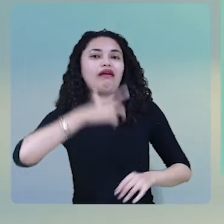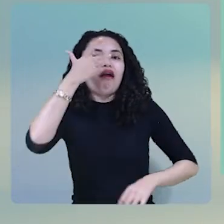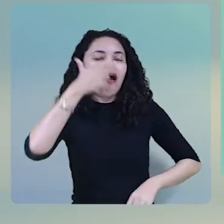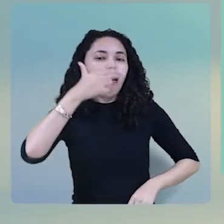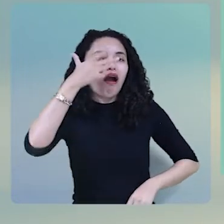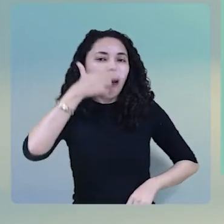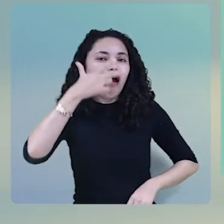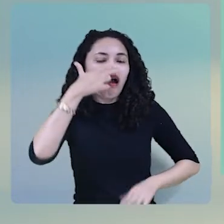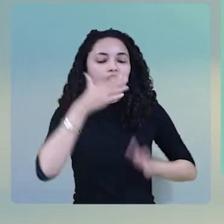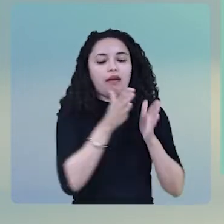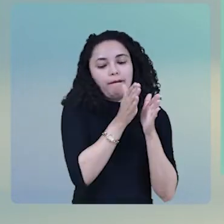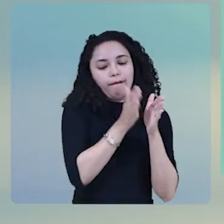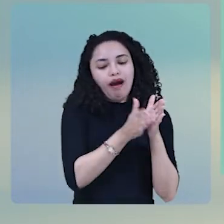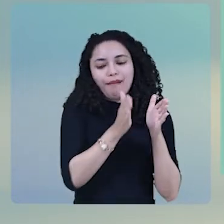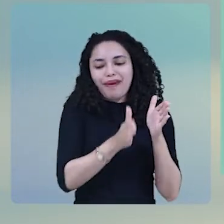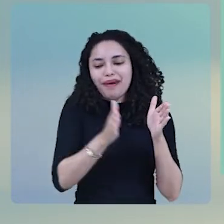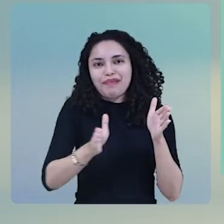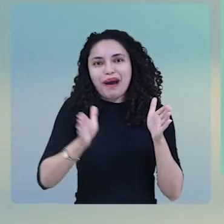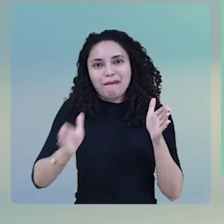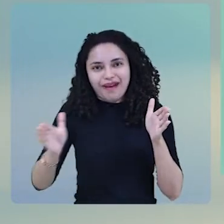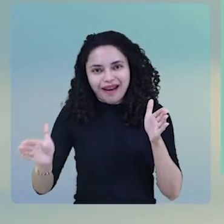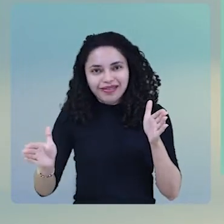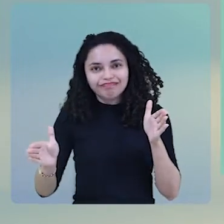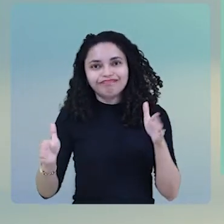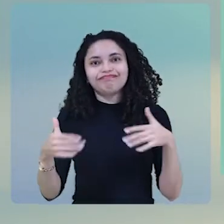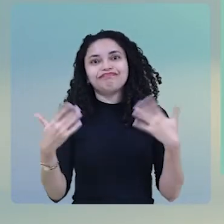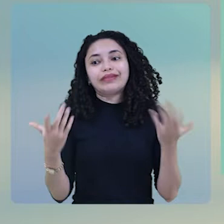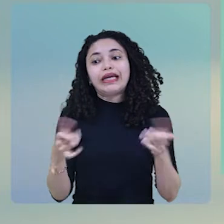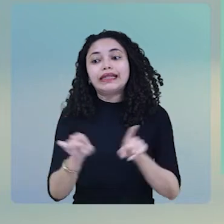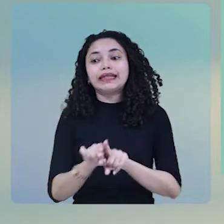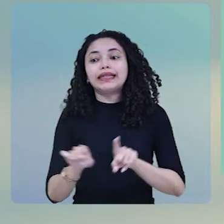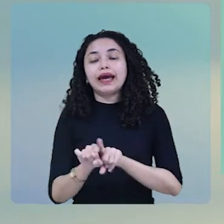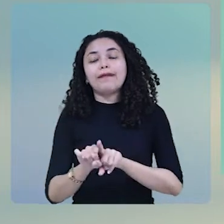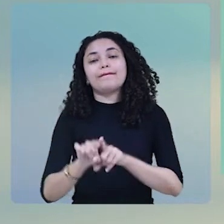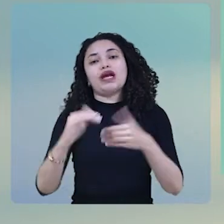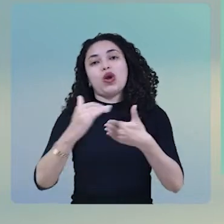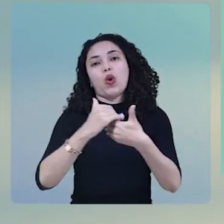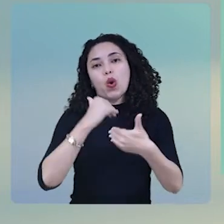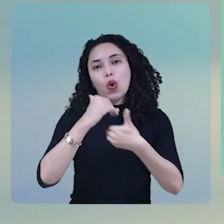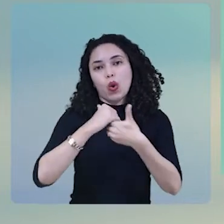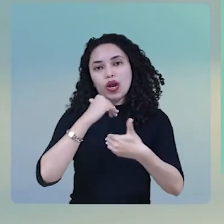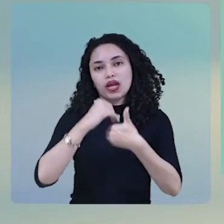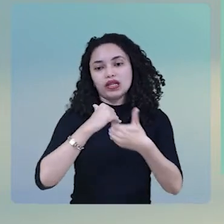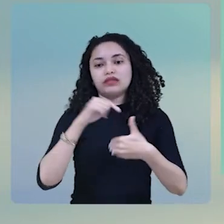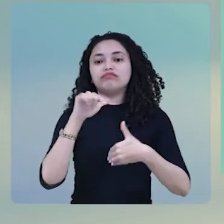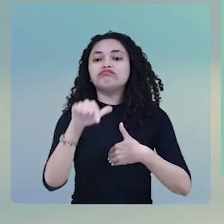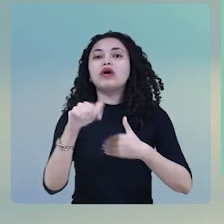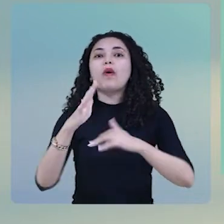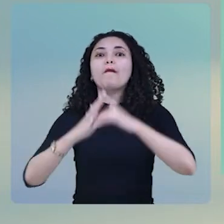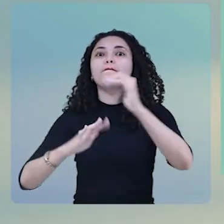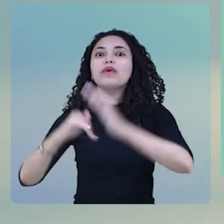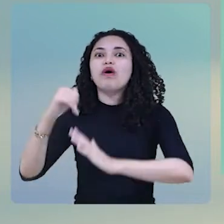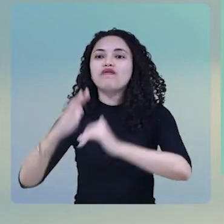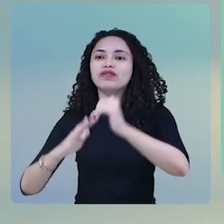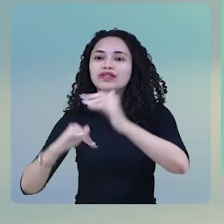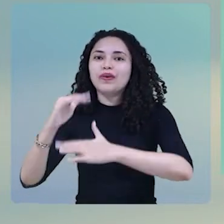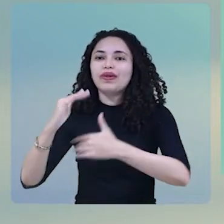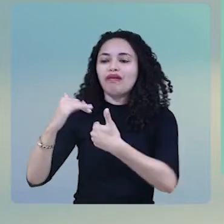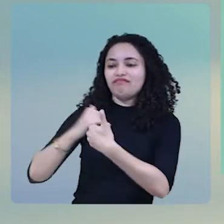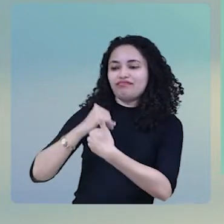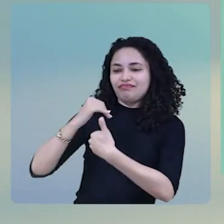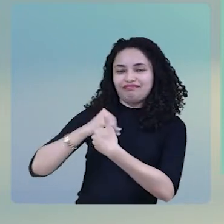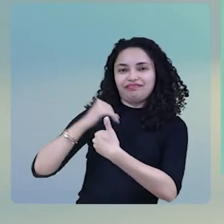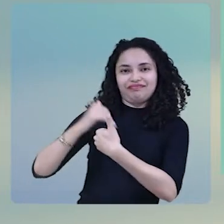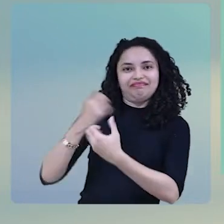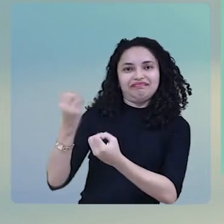padronização e, além disso, uma orientação de um profissional de educação física. E